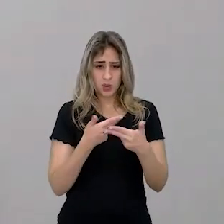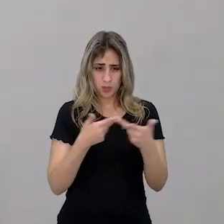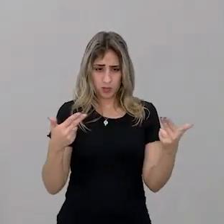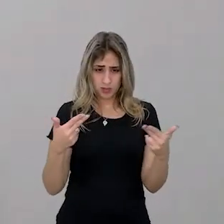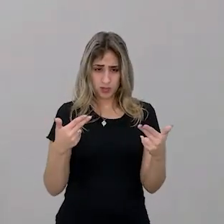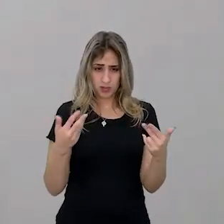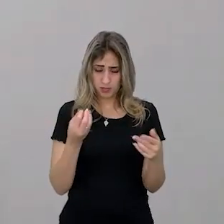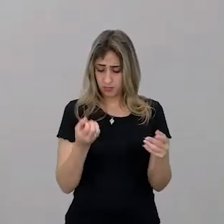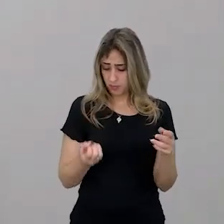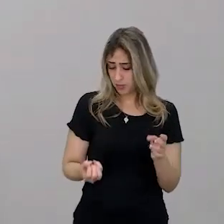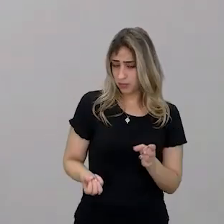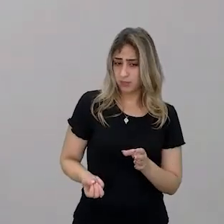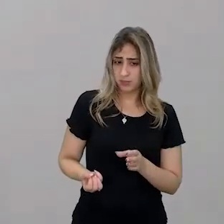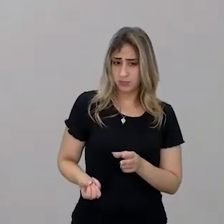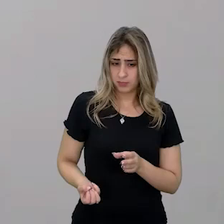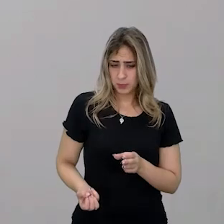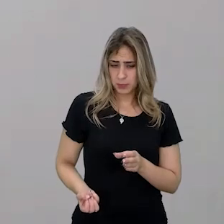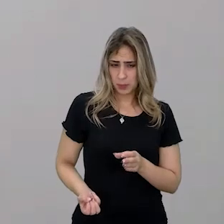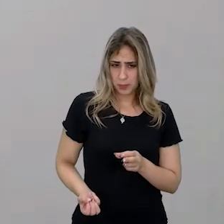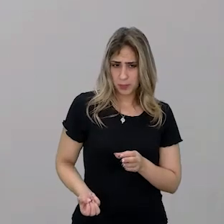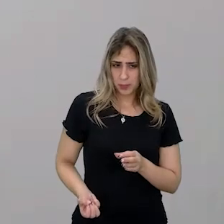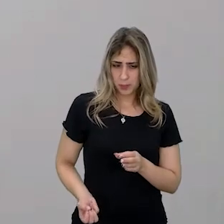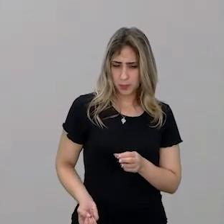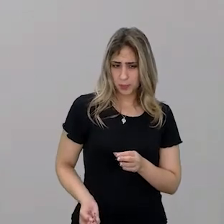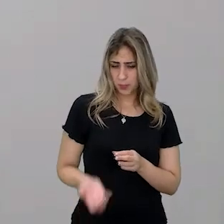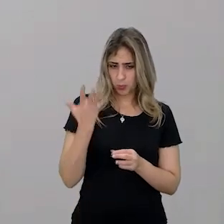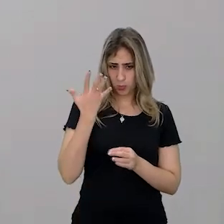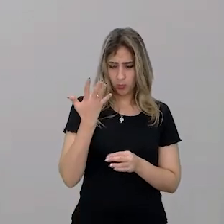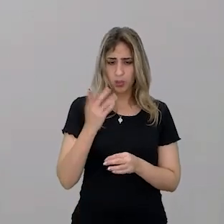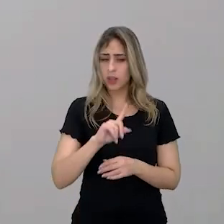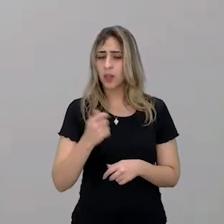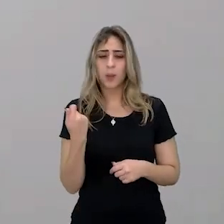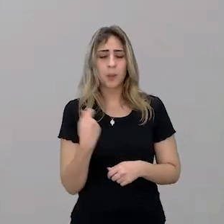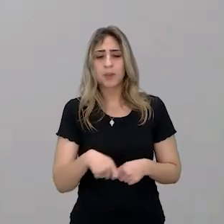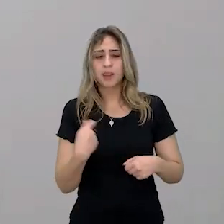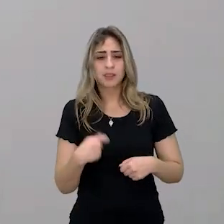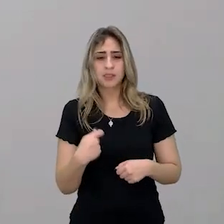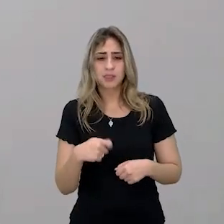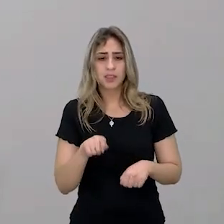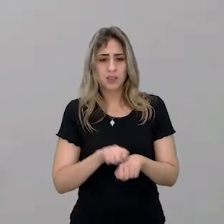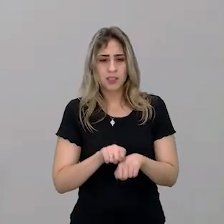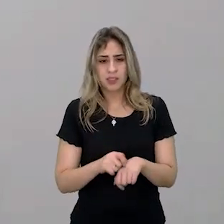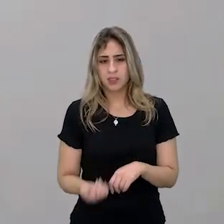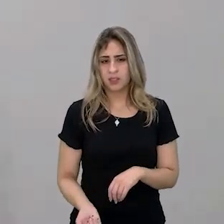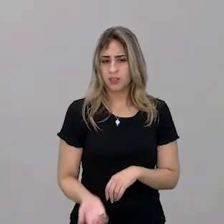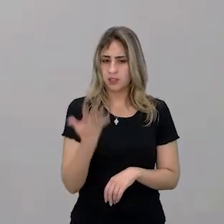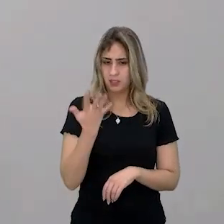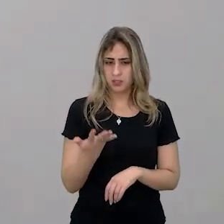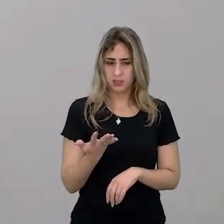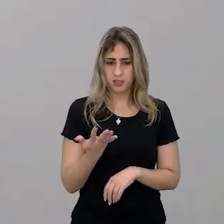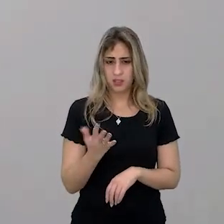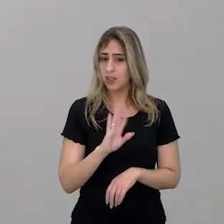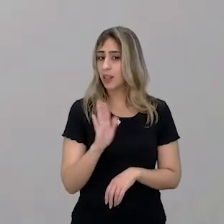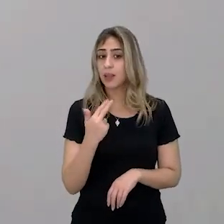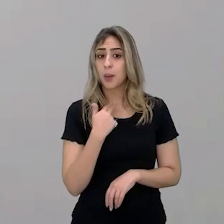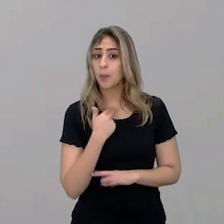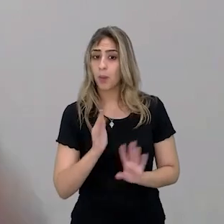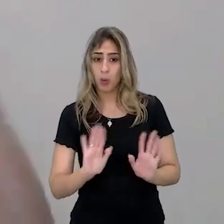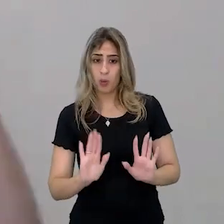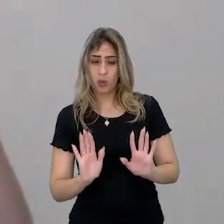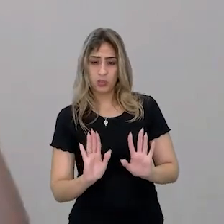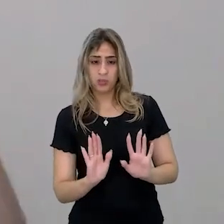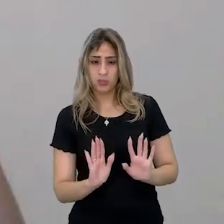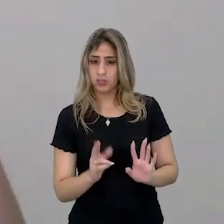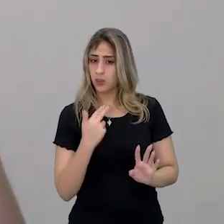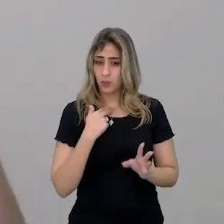para arremessar, então estou aqui com o rolinho de barbante, ele não precise necessariamente fazer assim. Na verdade, ele não pode fazer assim, ele